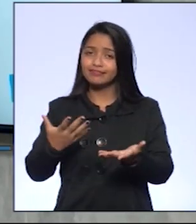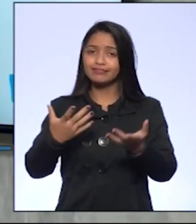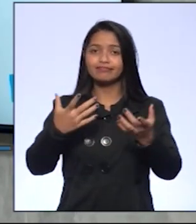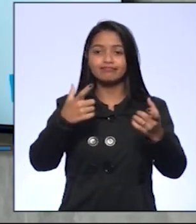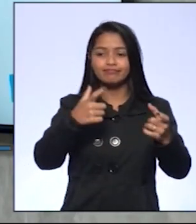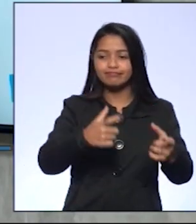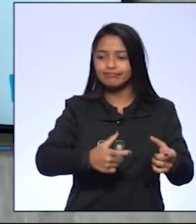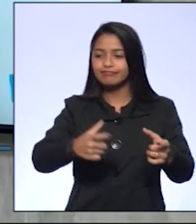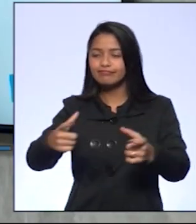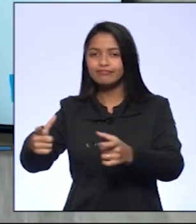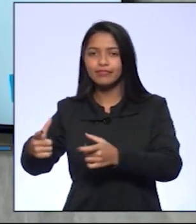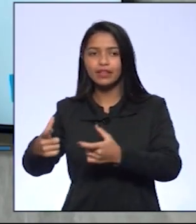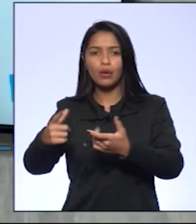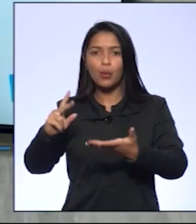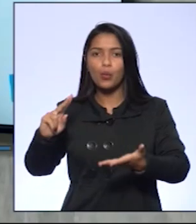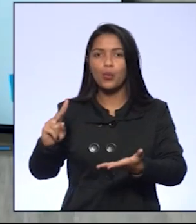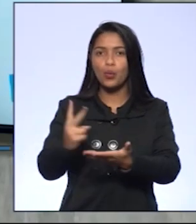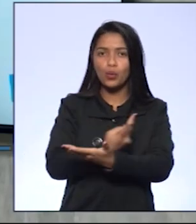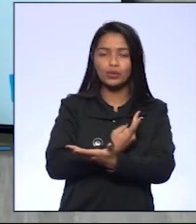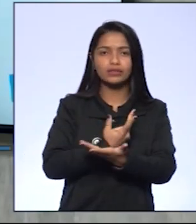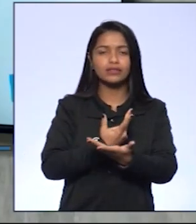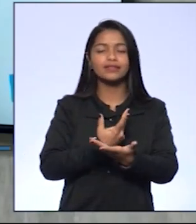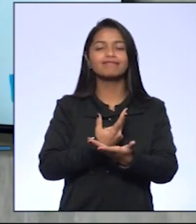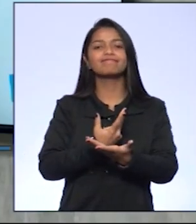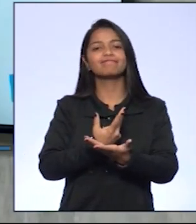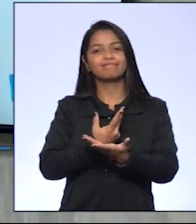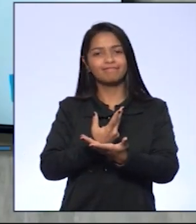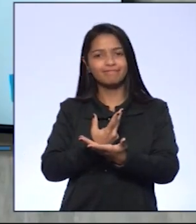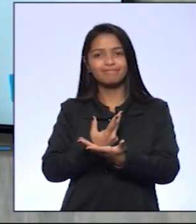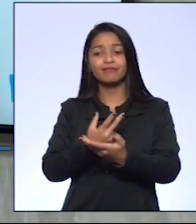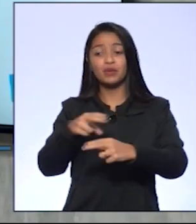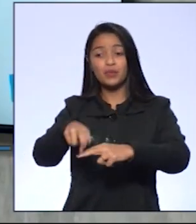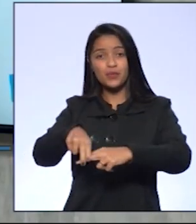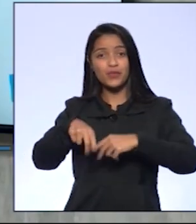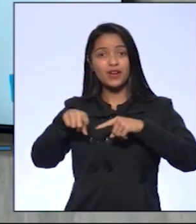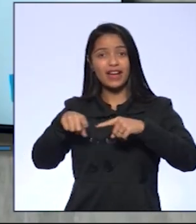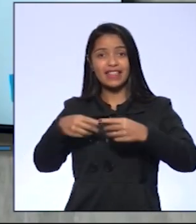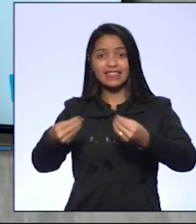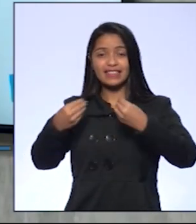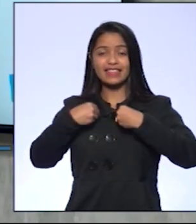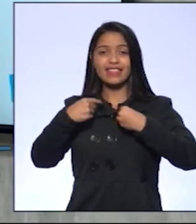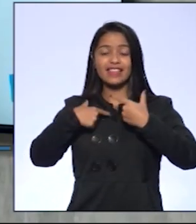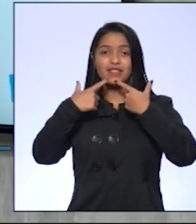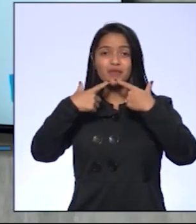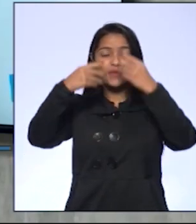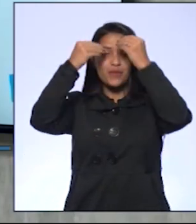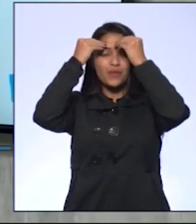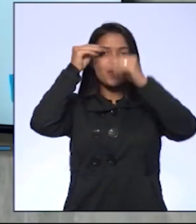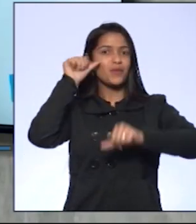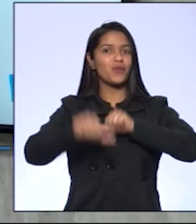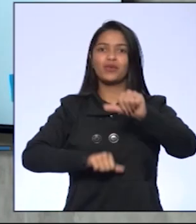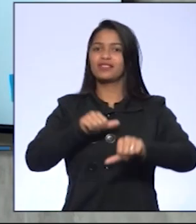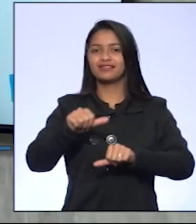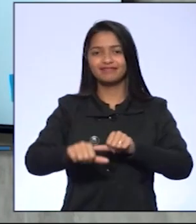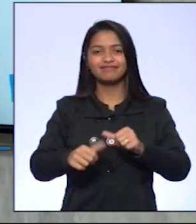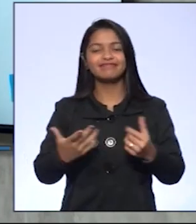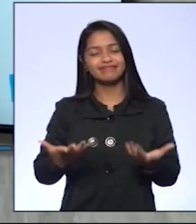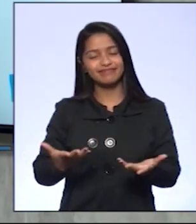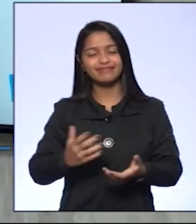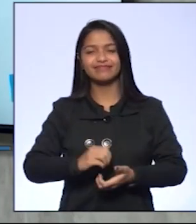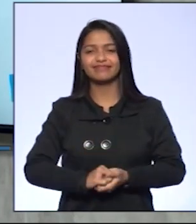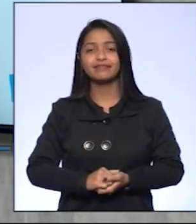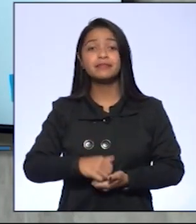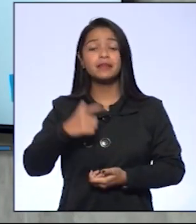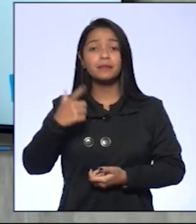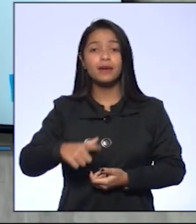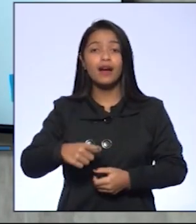externos e os fatores relacionados às situações, eles mudam a nossa linguagem. E mudam muito, gente.